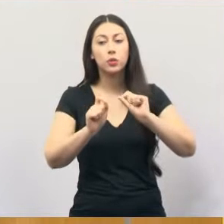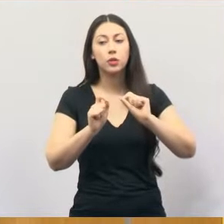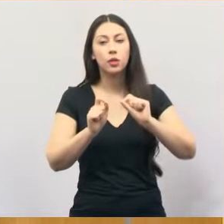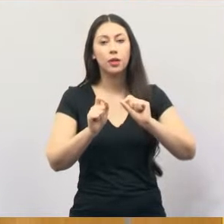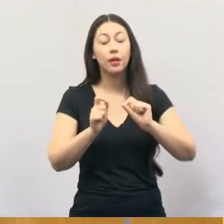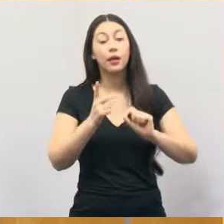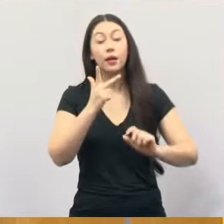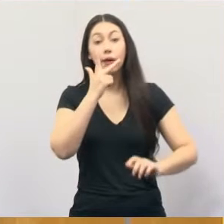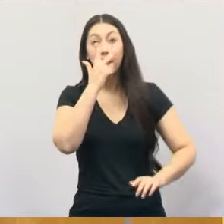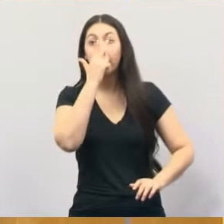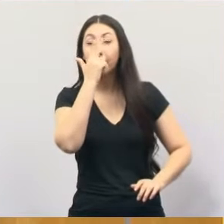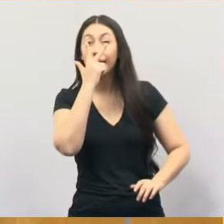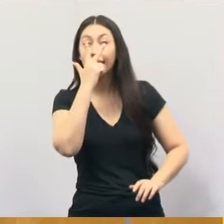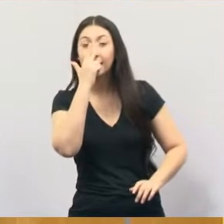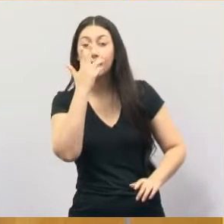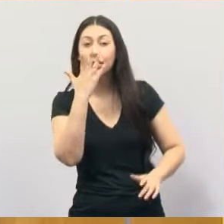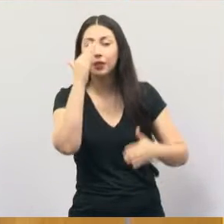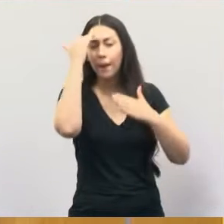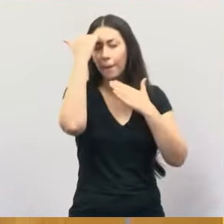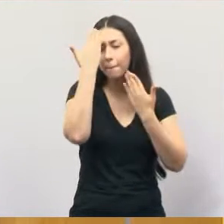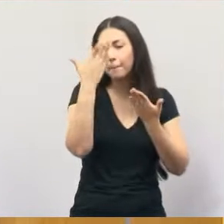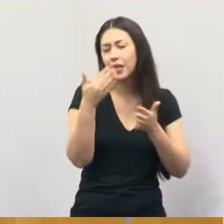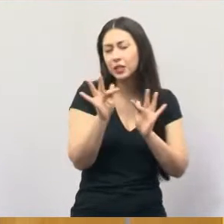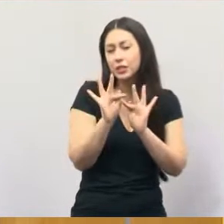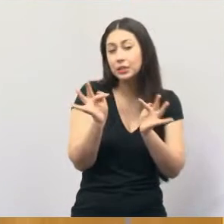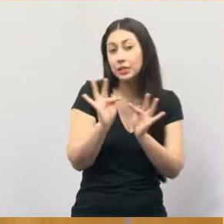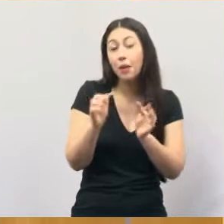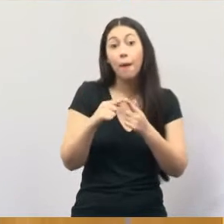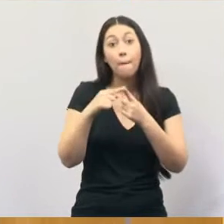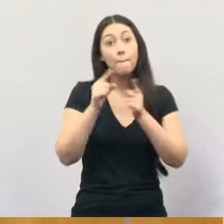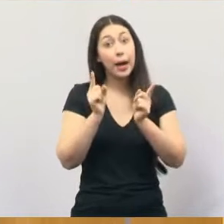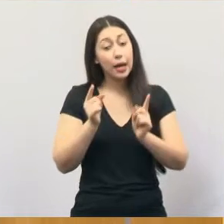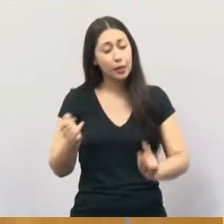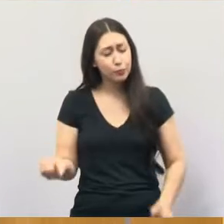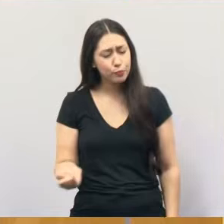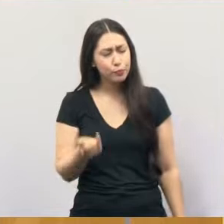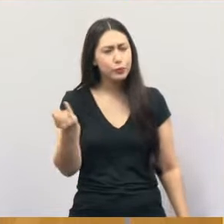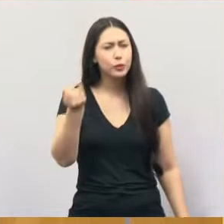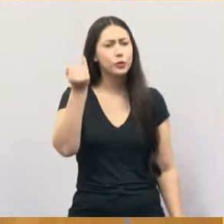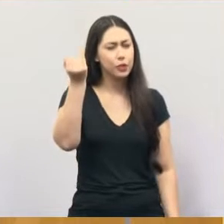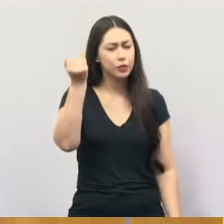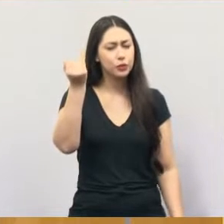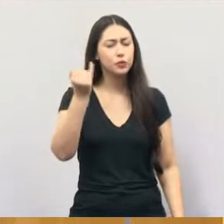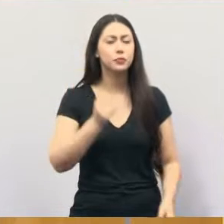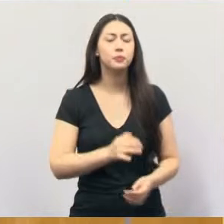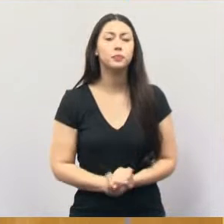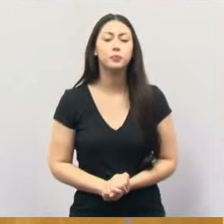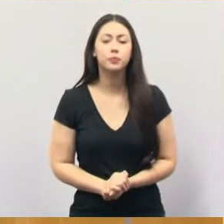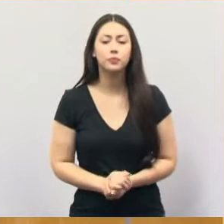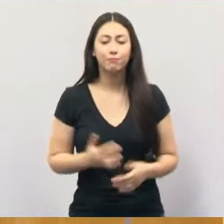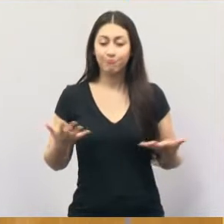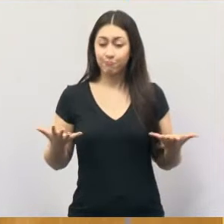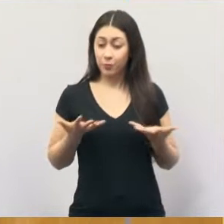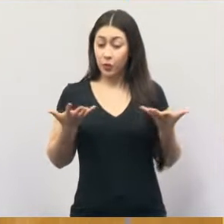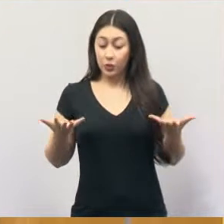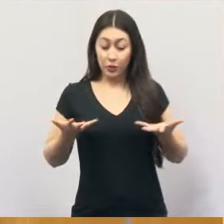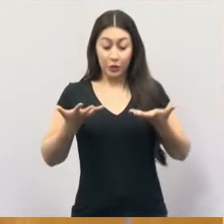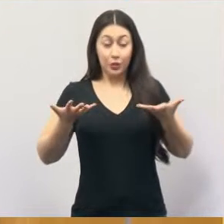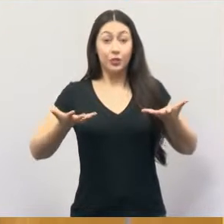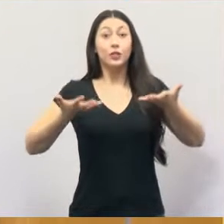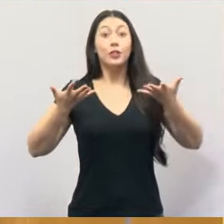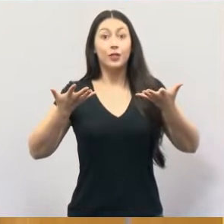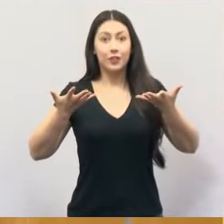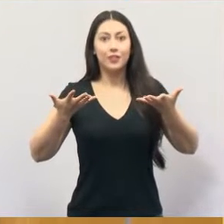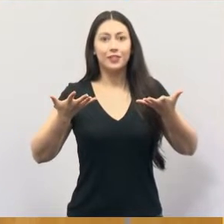pode parecer uma simples homenagem, mas tem uma significância muito grande e motiva